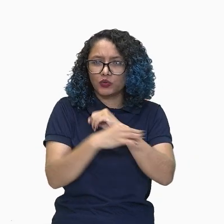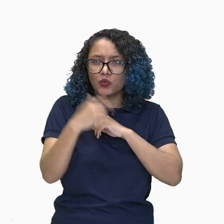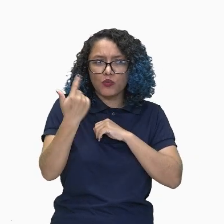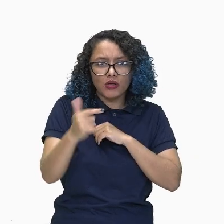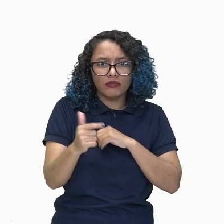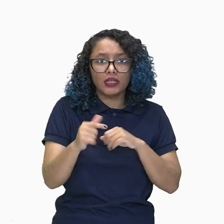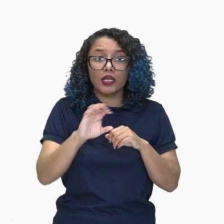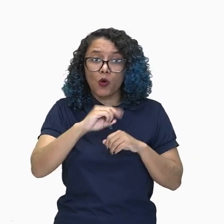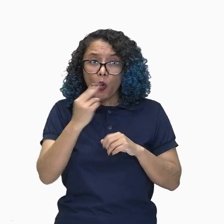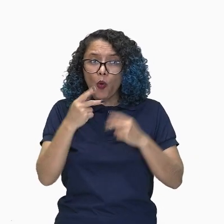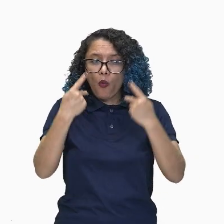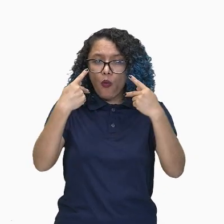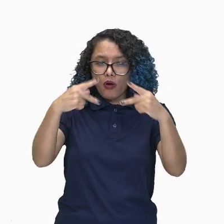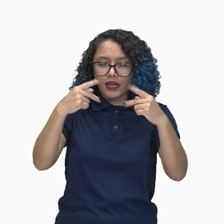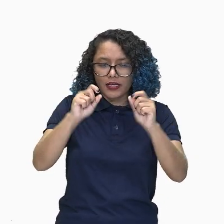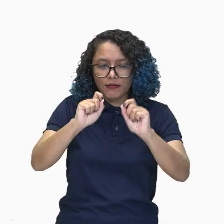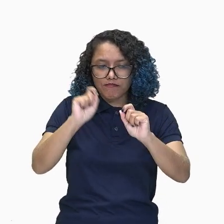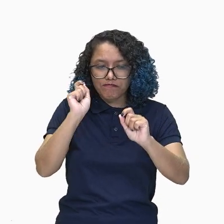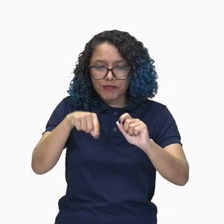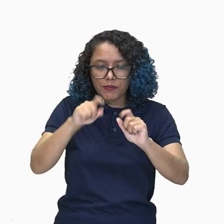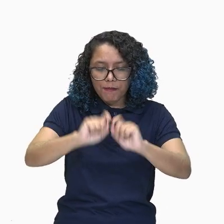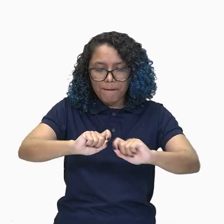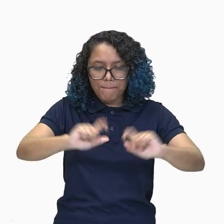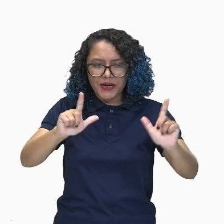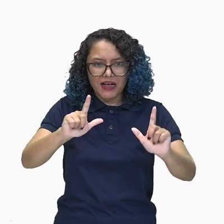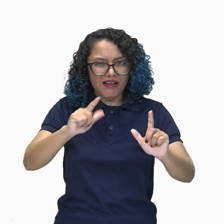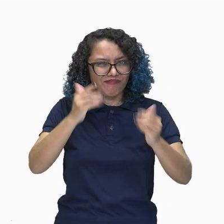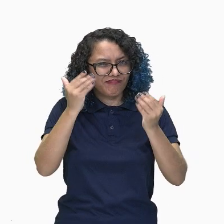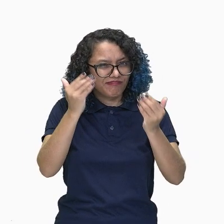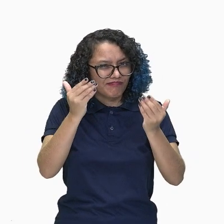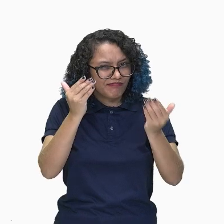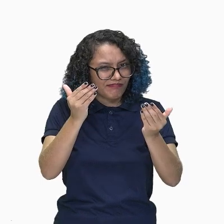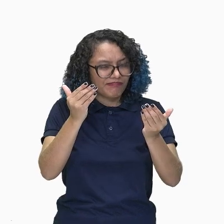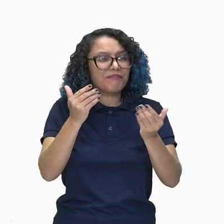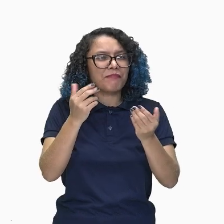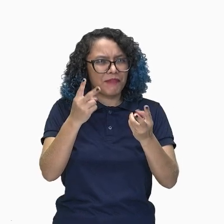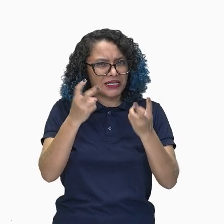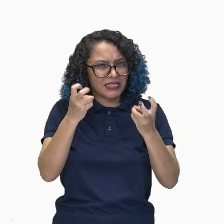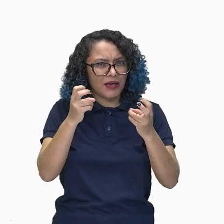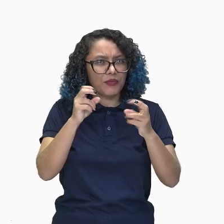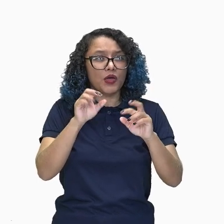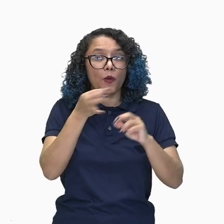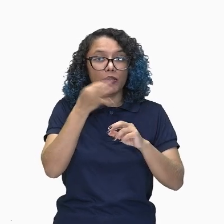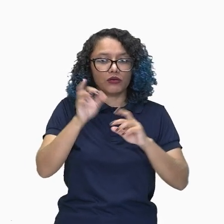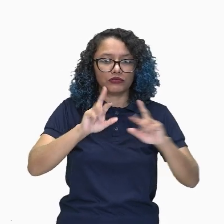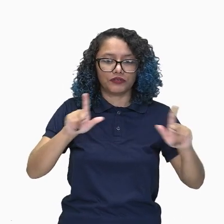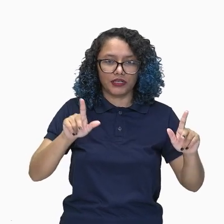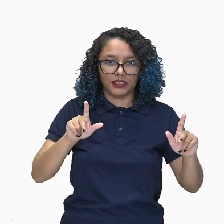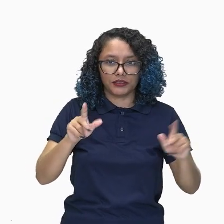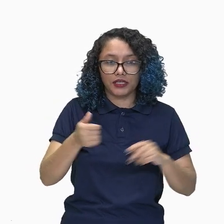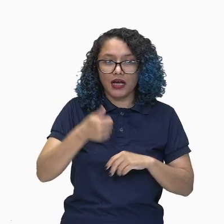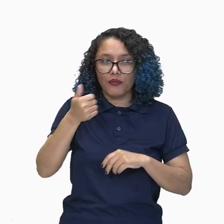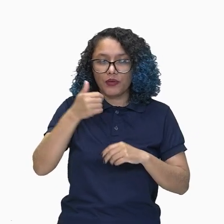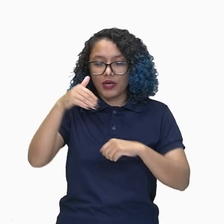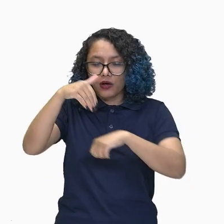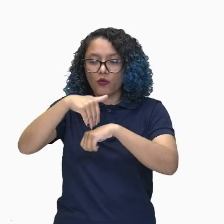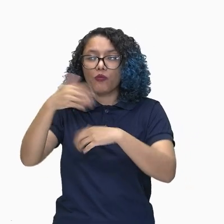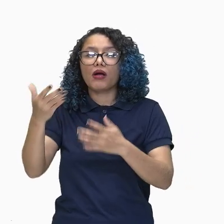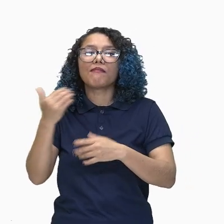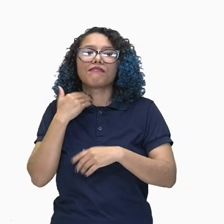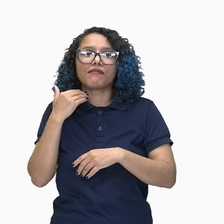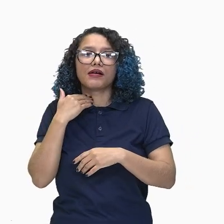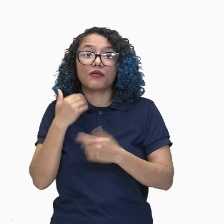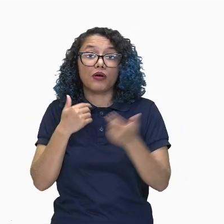links suspeitos. Observe que isso é uma outra opinião diferente da primeira. A primeira colocou a culpa em quem? Nos